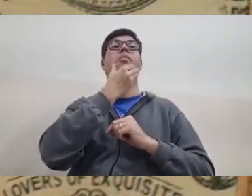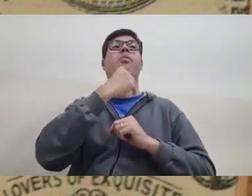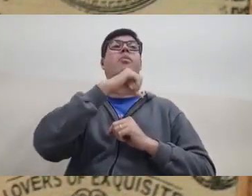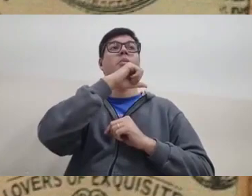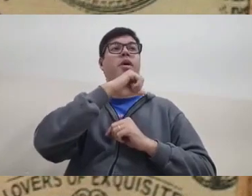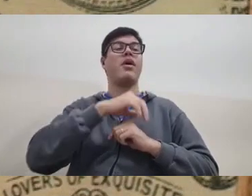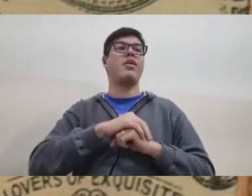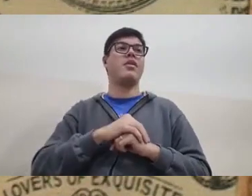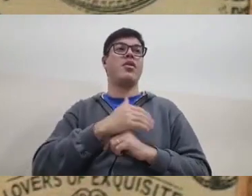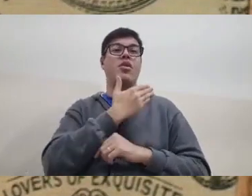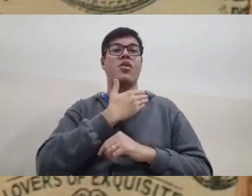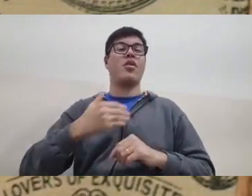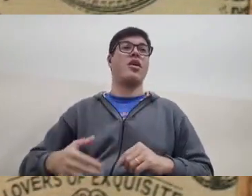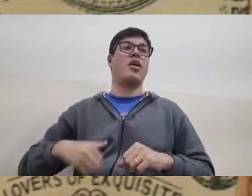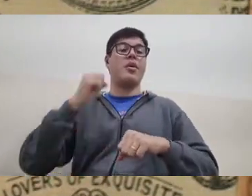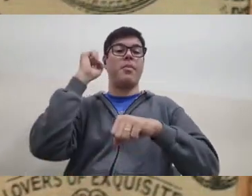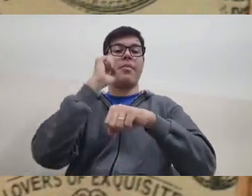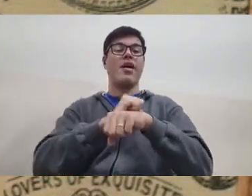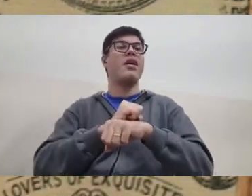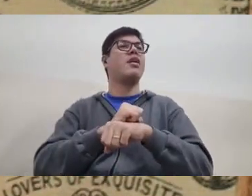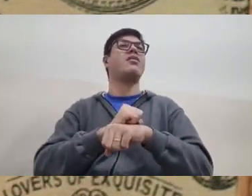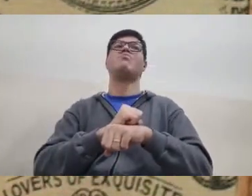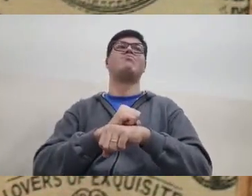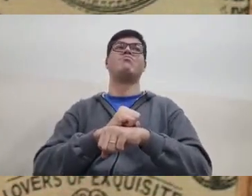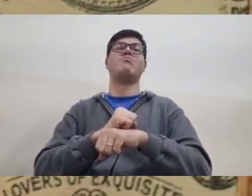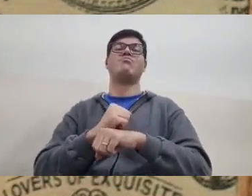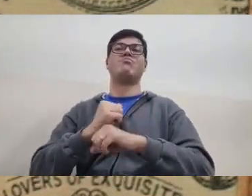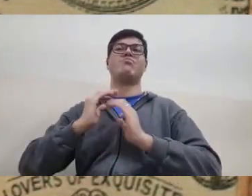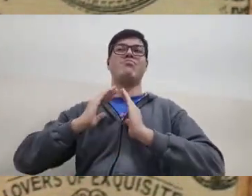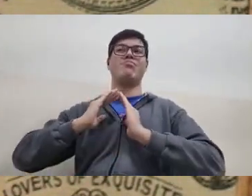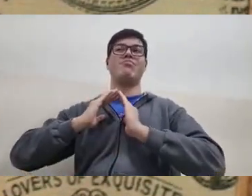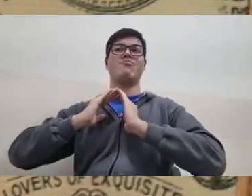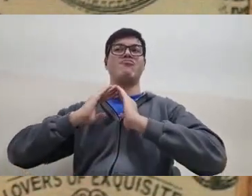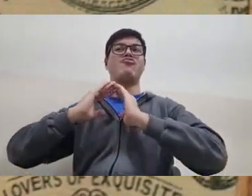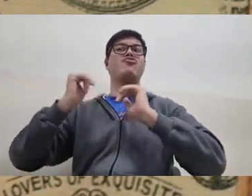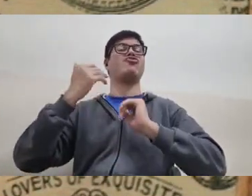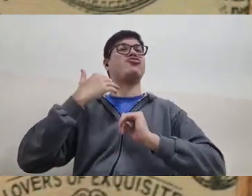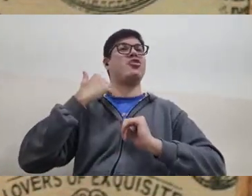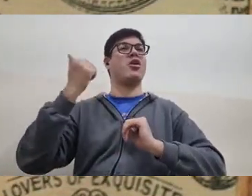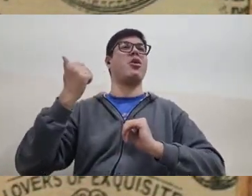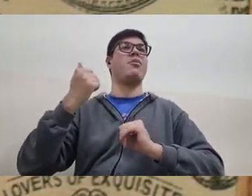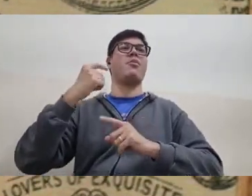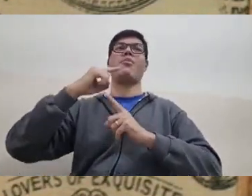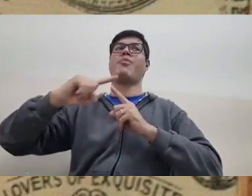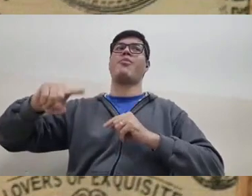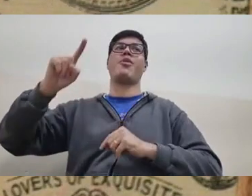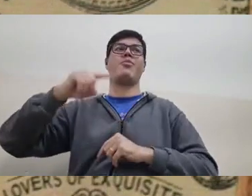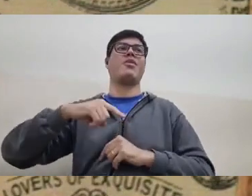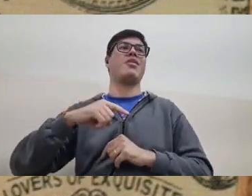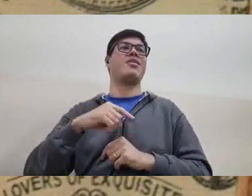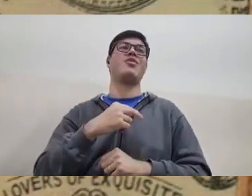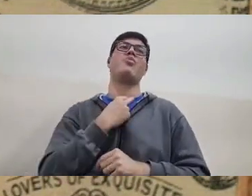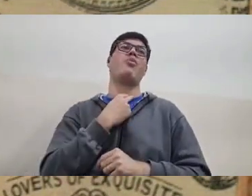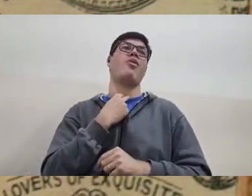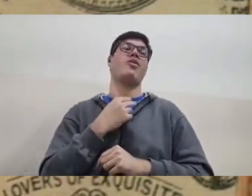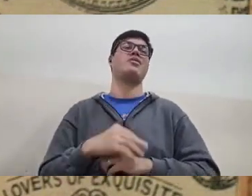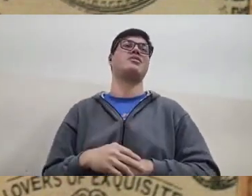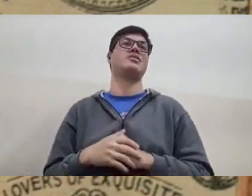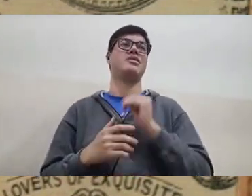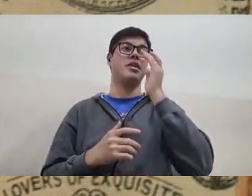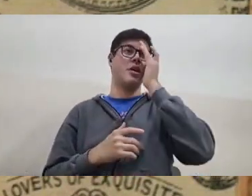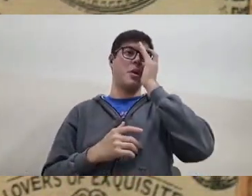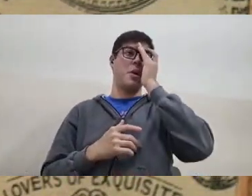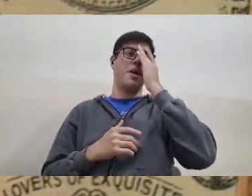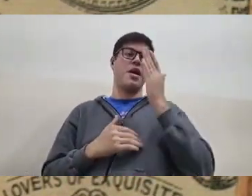o governo não permite que pare aí começa agora vamos fazer propaganda